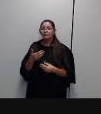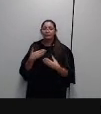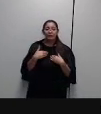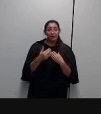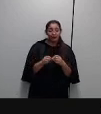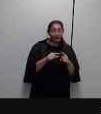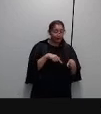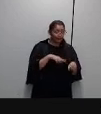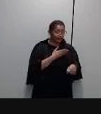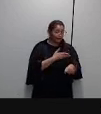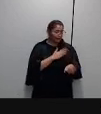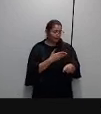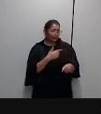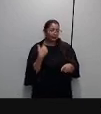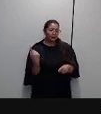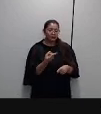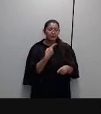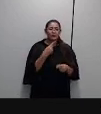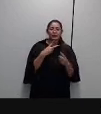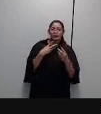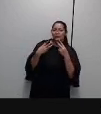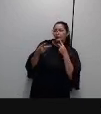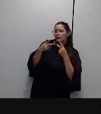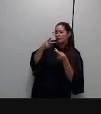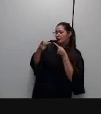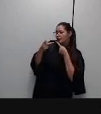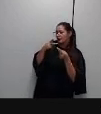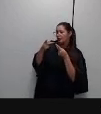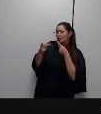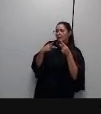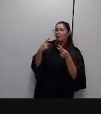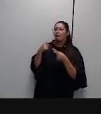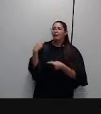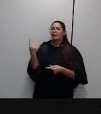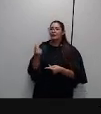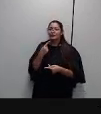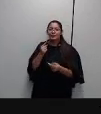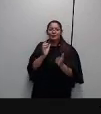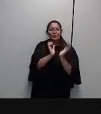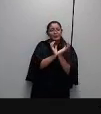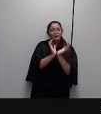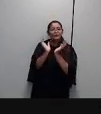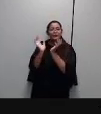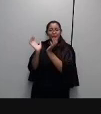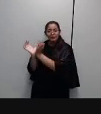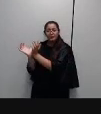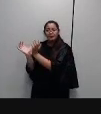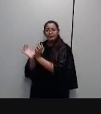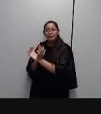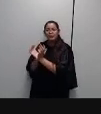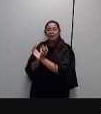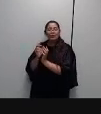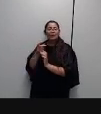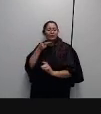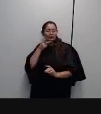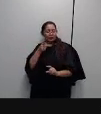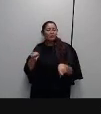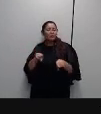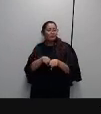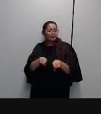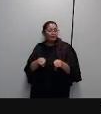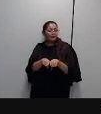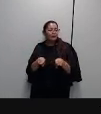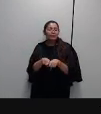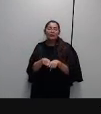de passar orientações necessárias à aos seus respectivos gabinetes e eu faço até observação ministra Regina